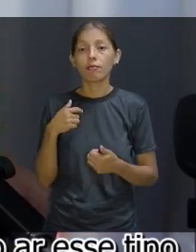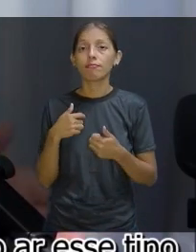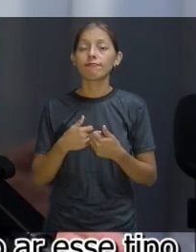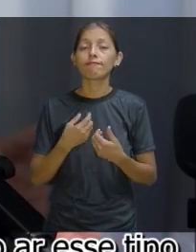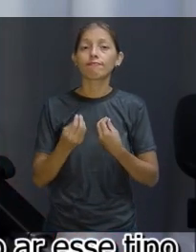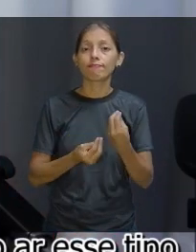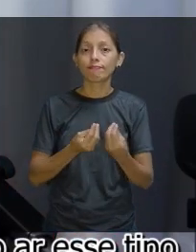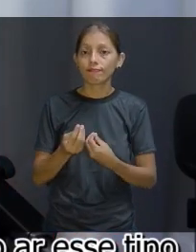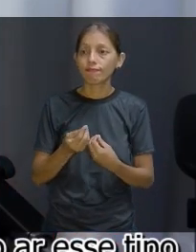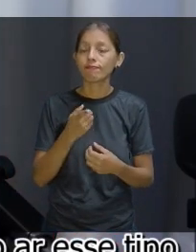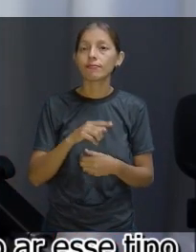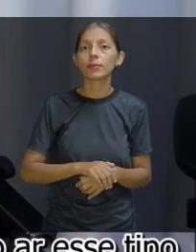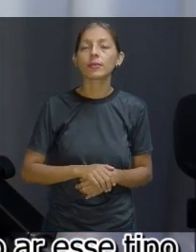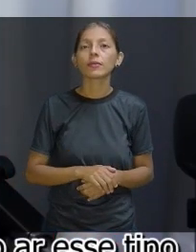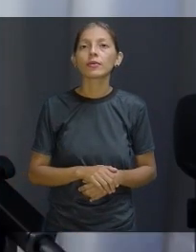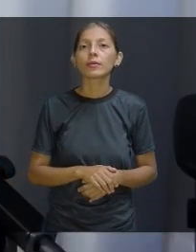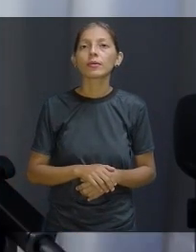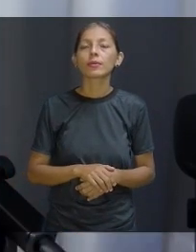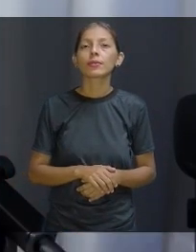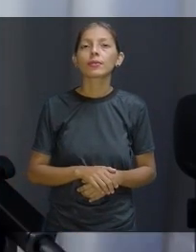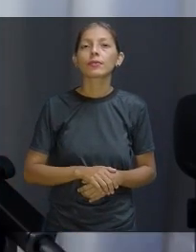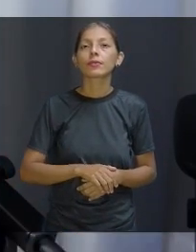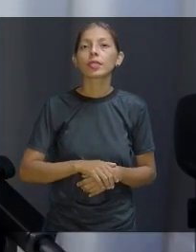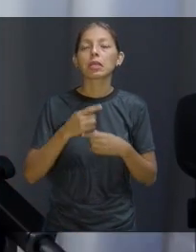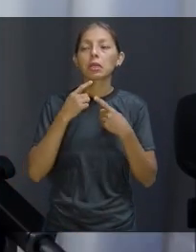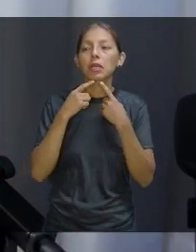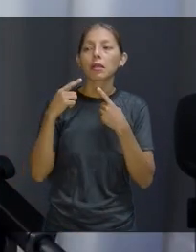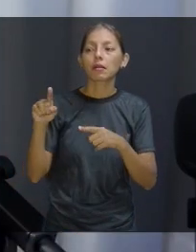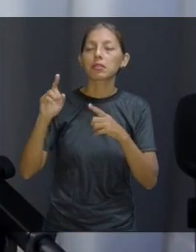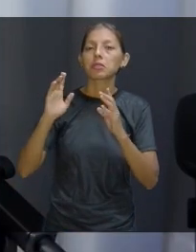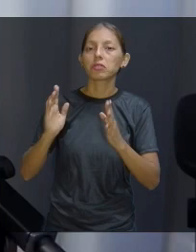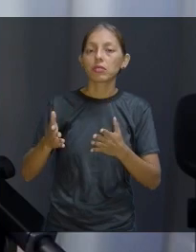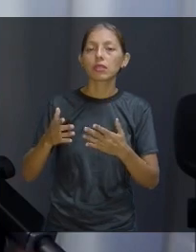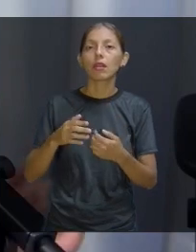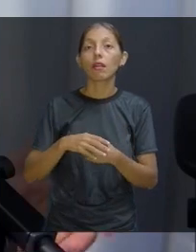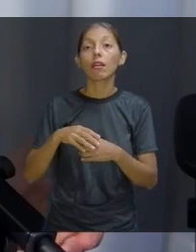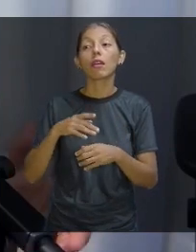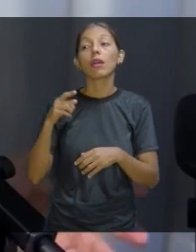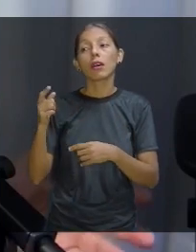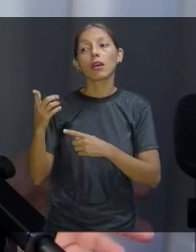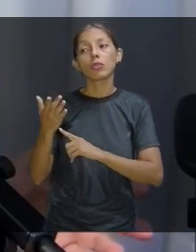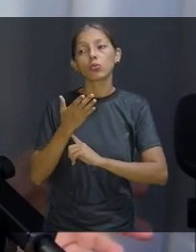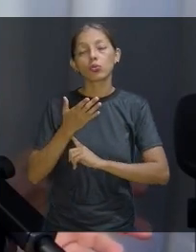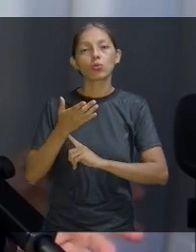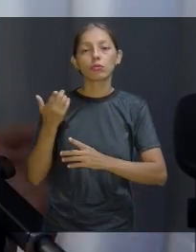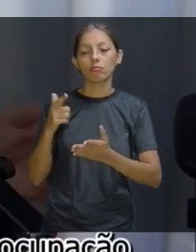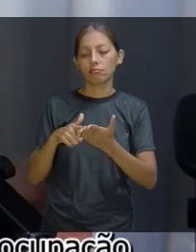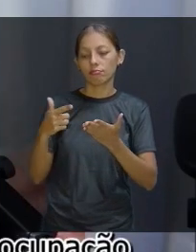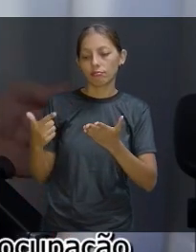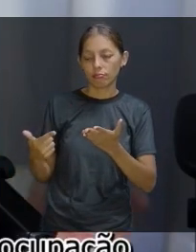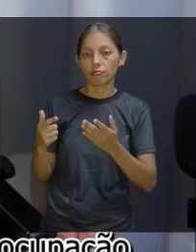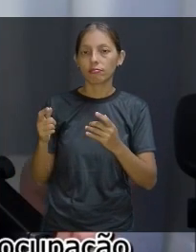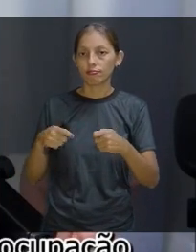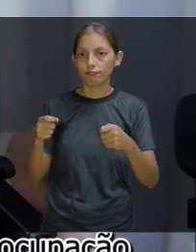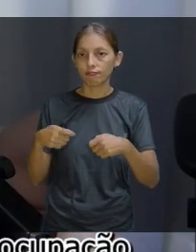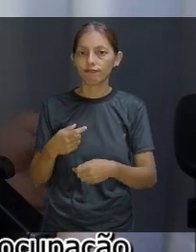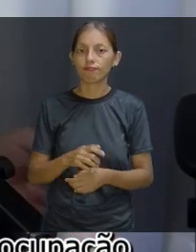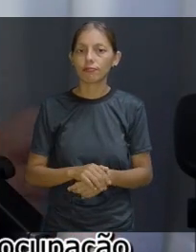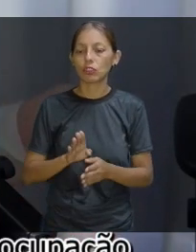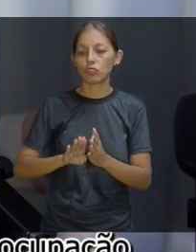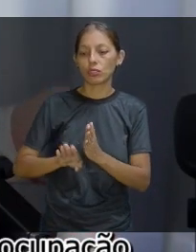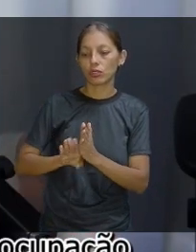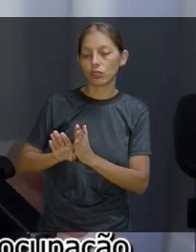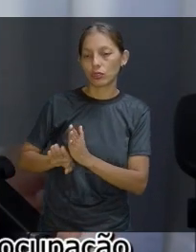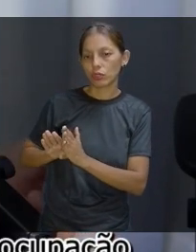fosse tirado do ar esse tipo de manipulação eleitoral. Mas hoje a coisa está muito mais sofisticada. Não apenas na fake news, nós temos